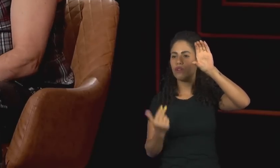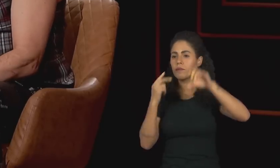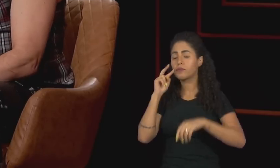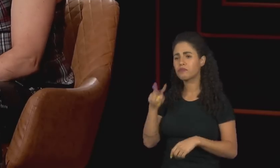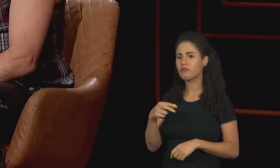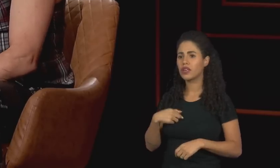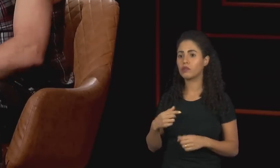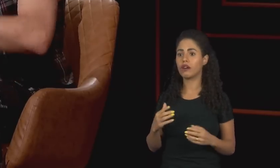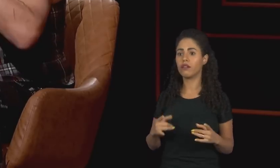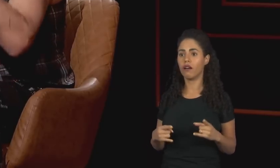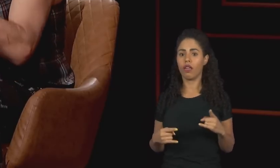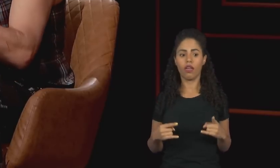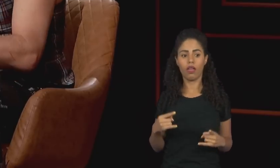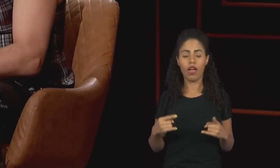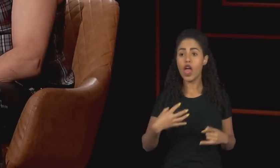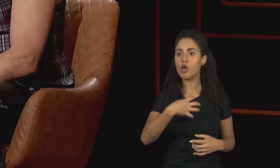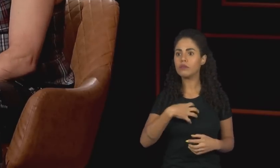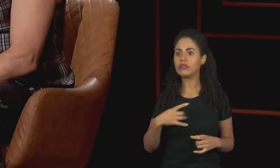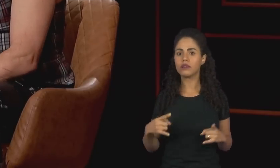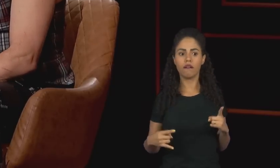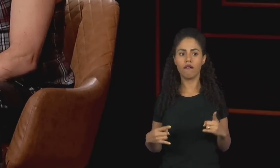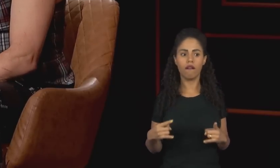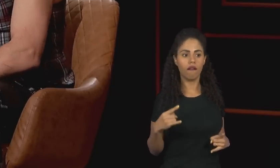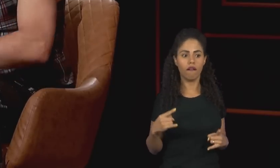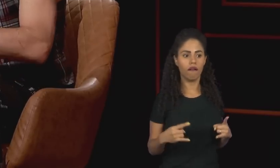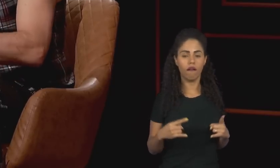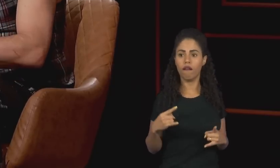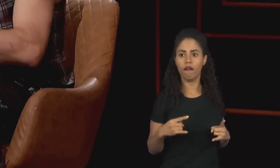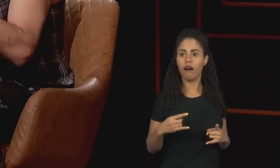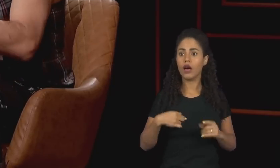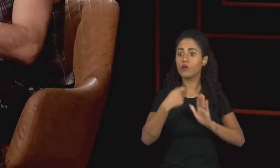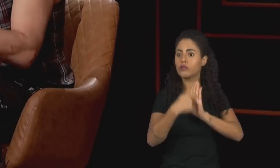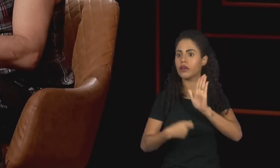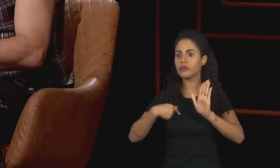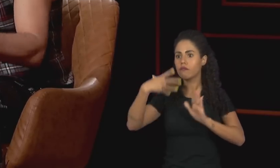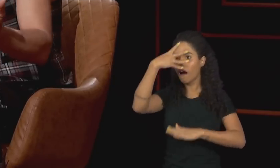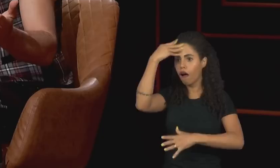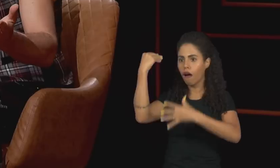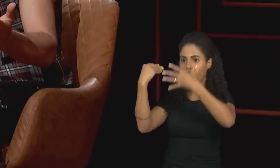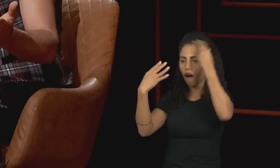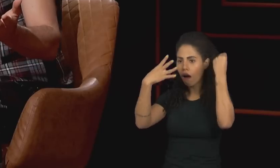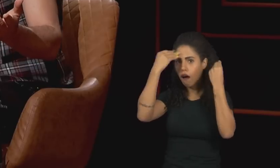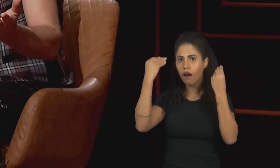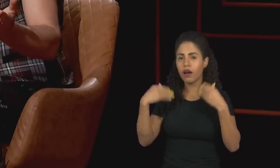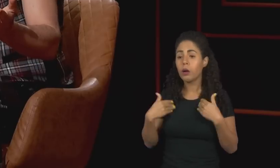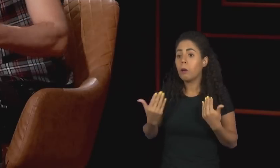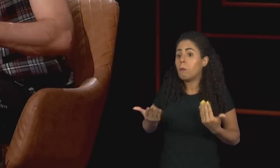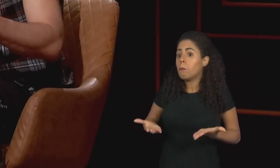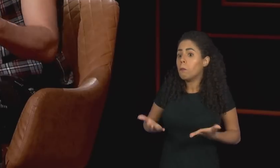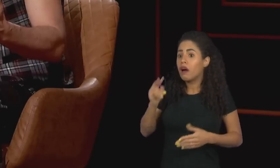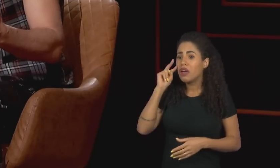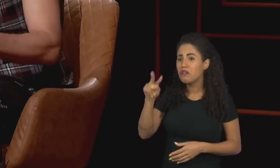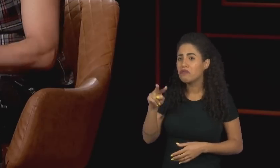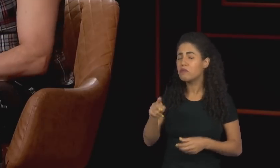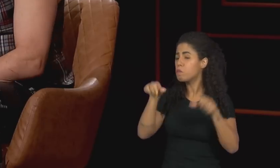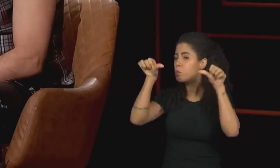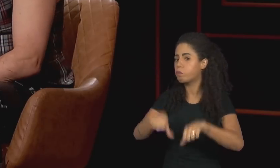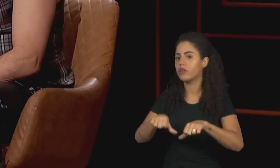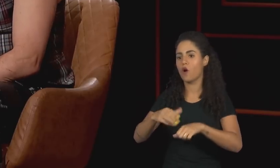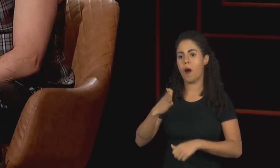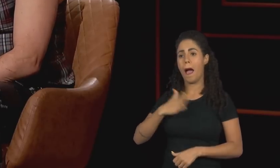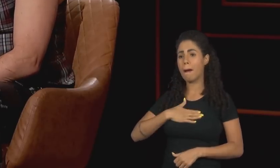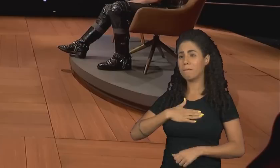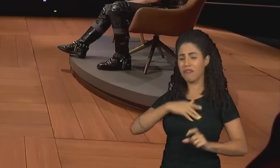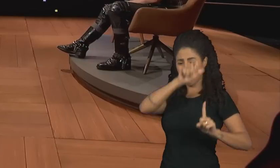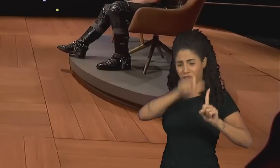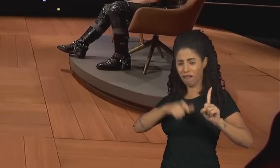Eu não sei porquê, me deu um branco. Foi... Eu tenho que reconhecer, foi a minha pior interpretação, eu